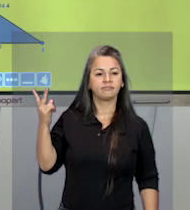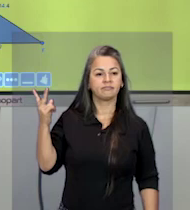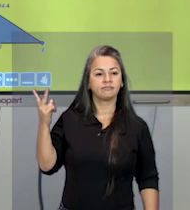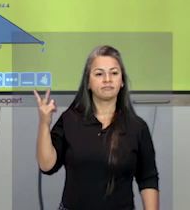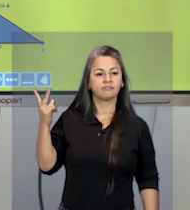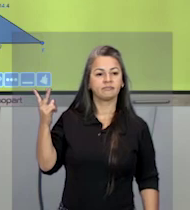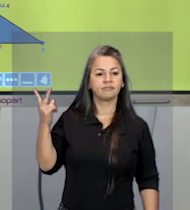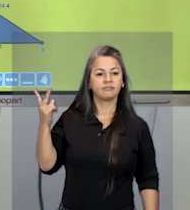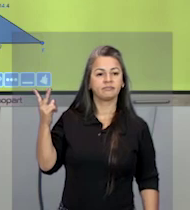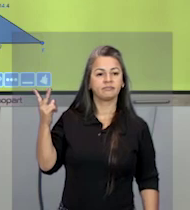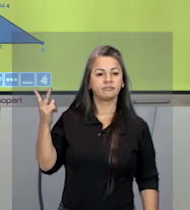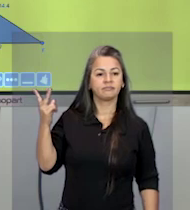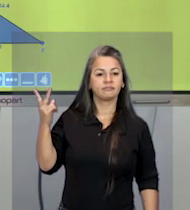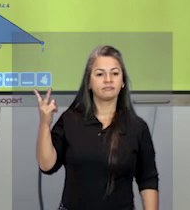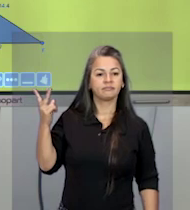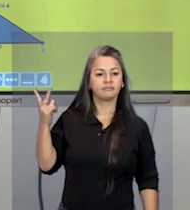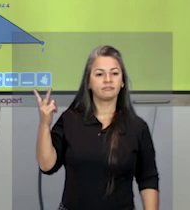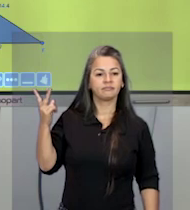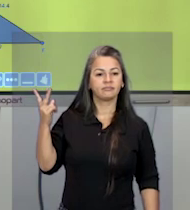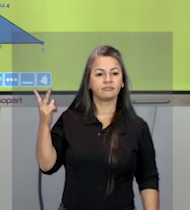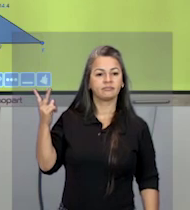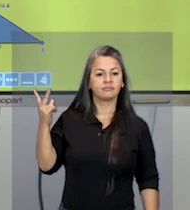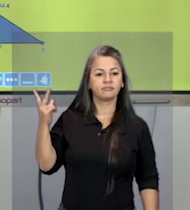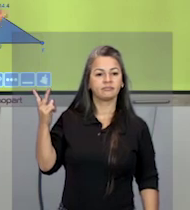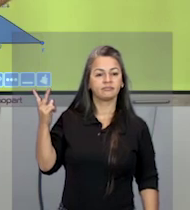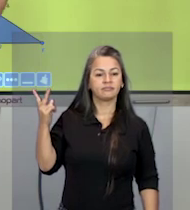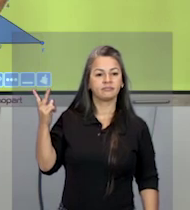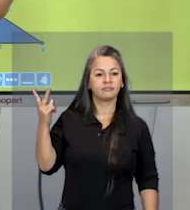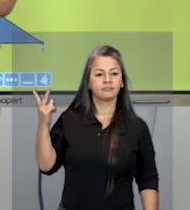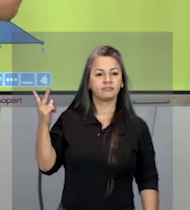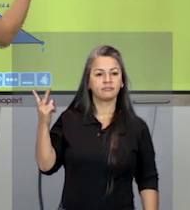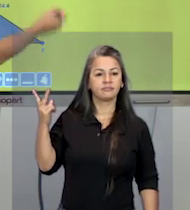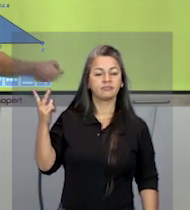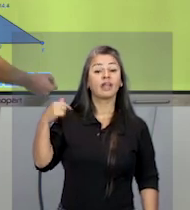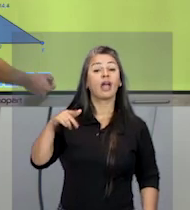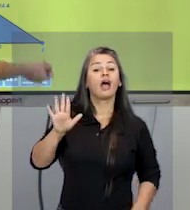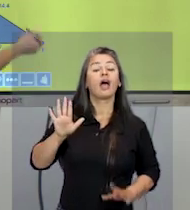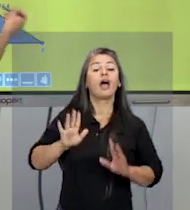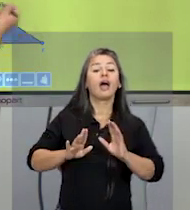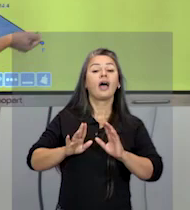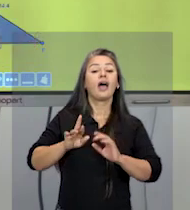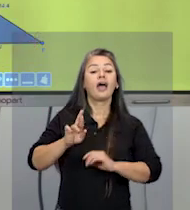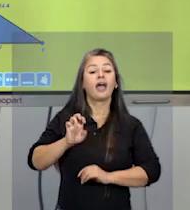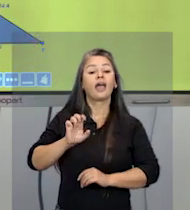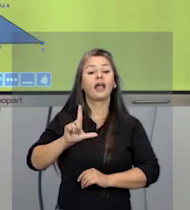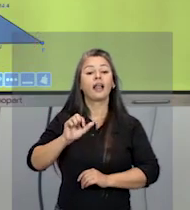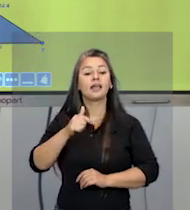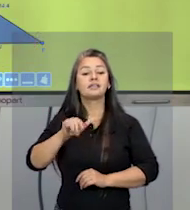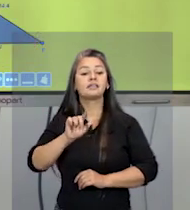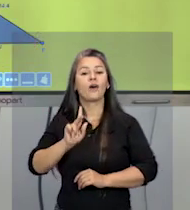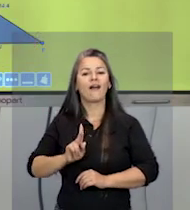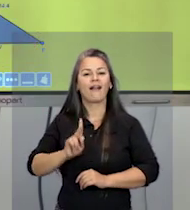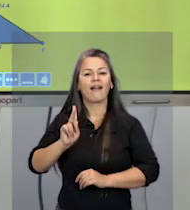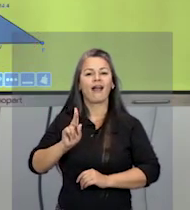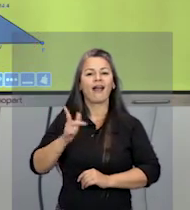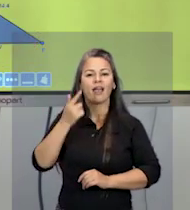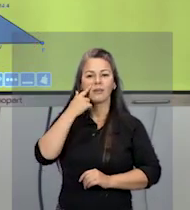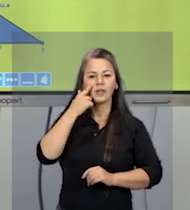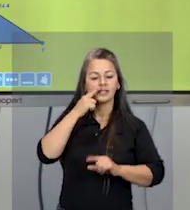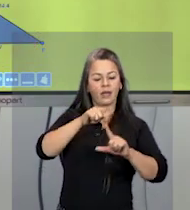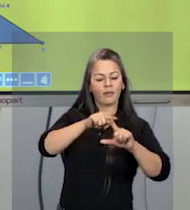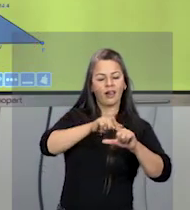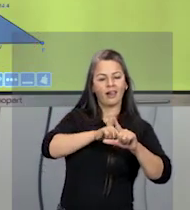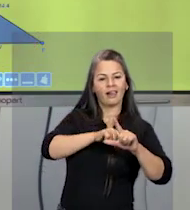informações através desses dois triângulos. A relação K é a famosa relação entre lados, né? Nesse caso, por